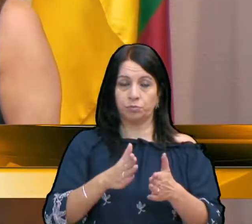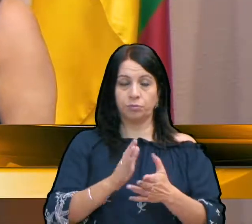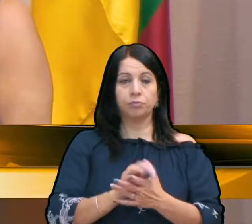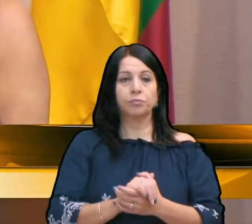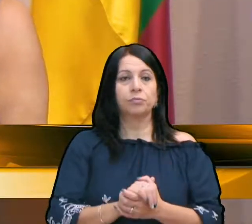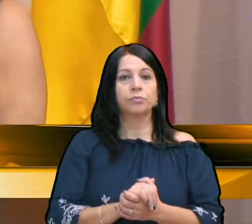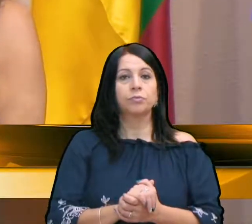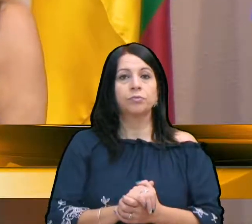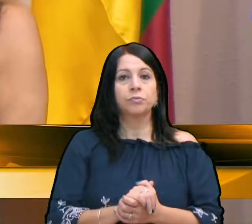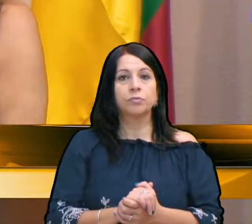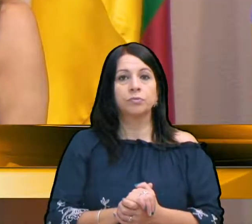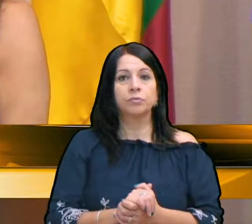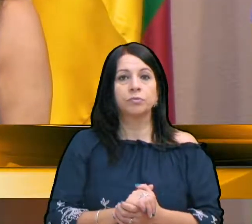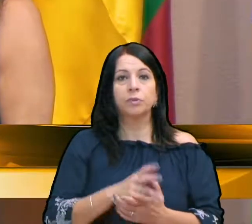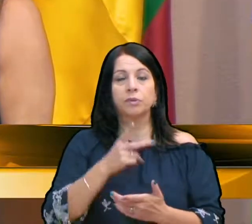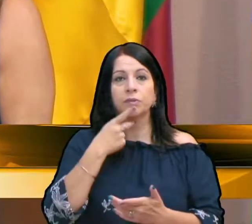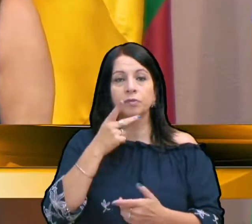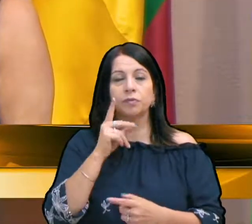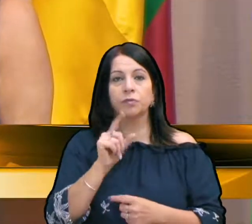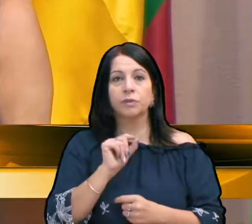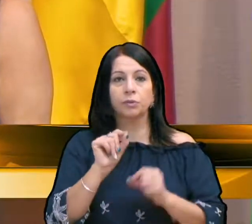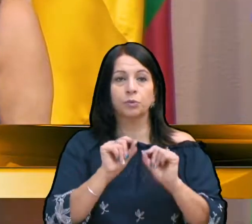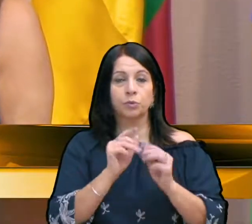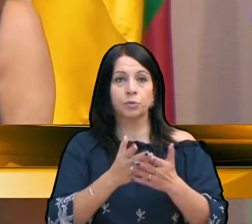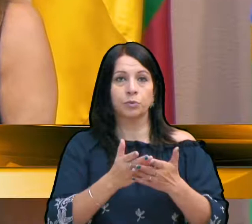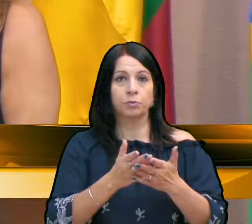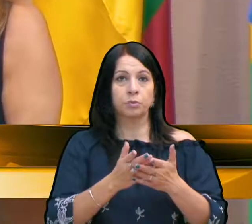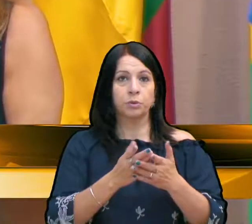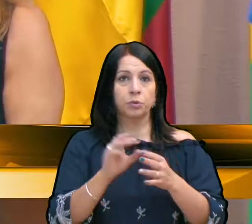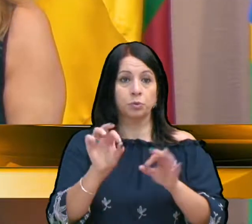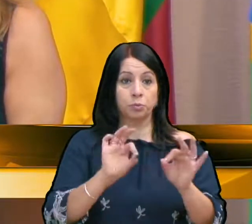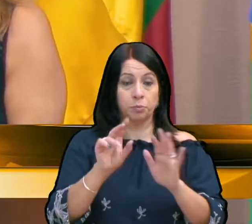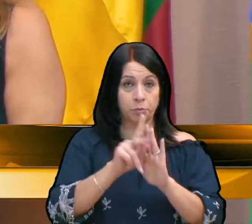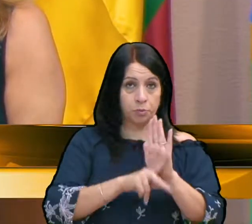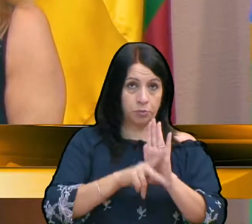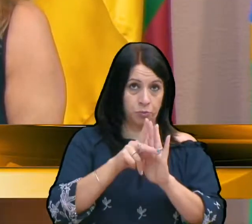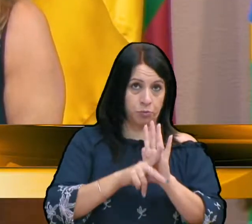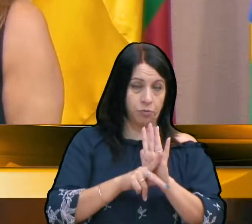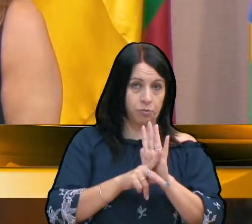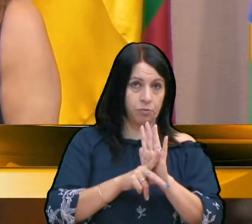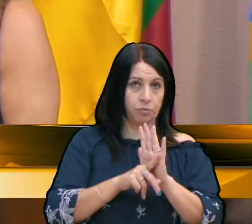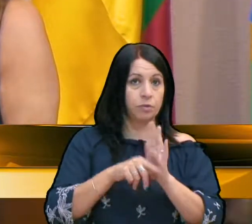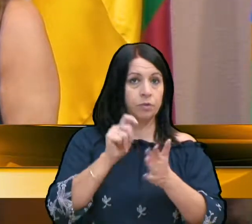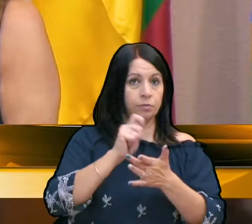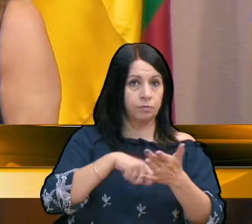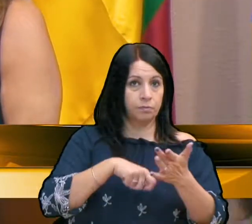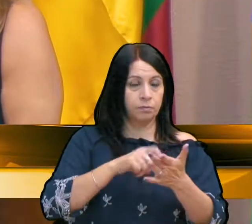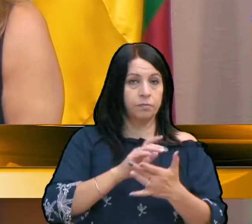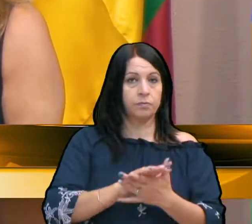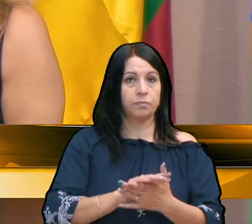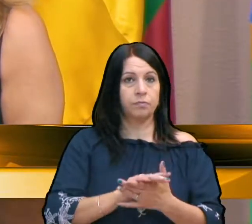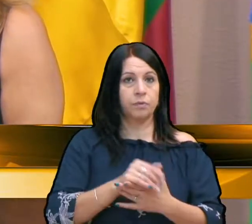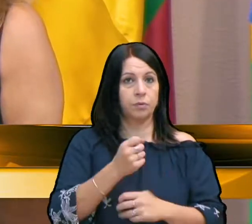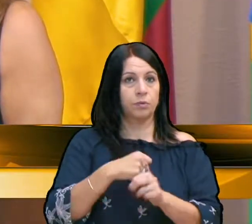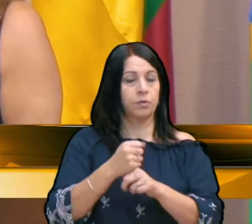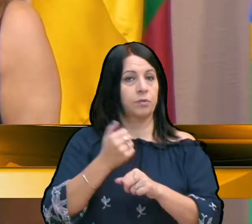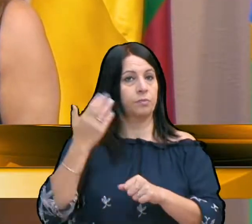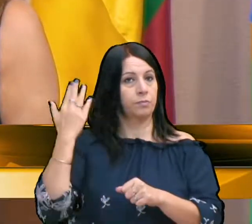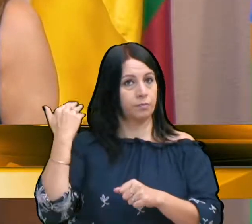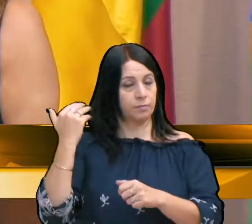hoje para comentar a respeito de um projeto que eu protocolei no ano